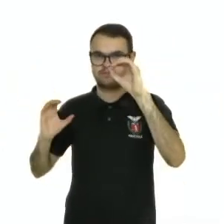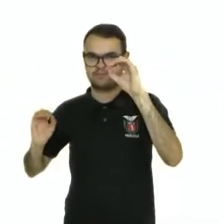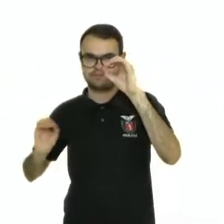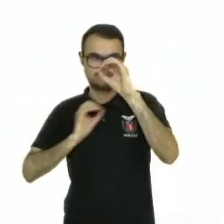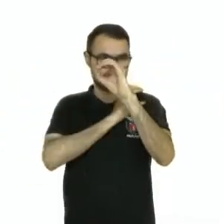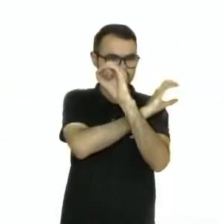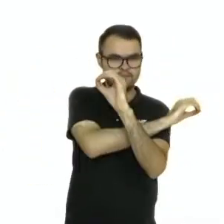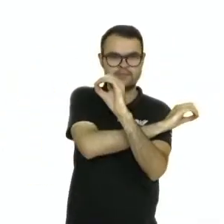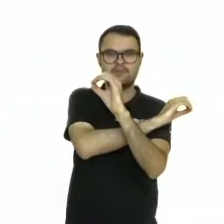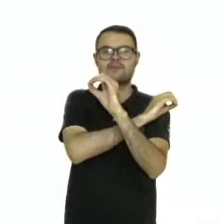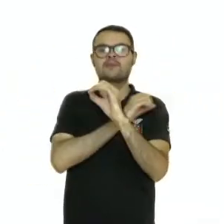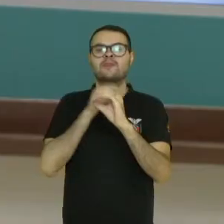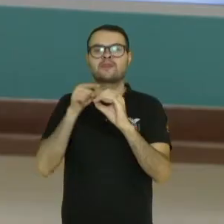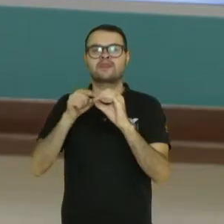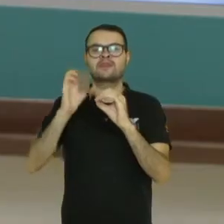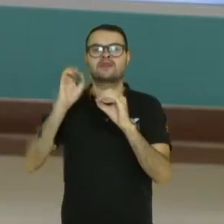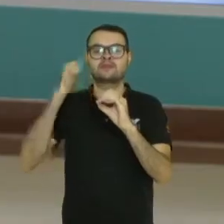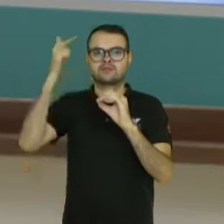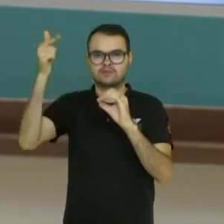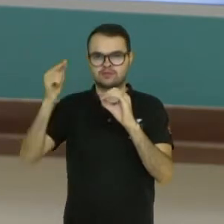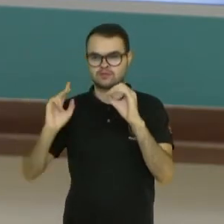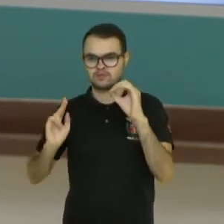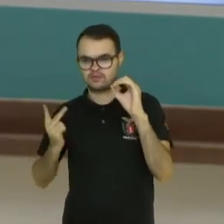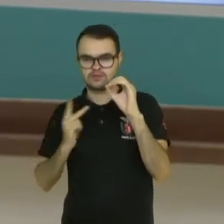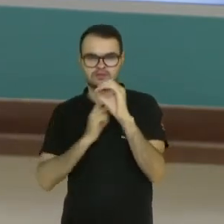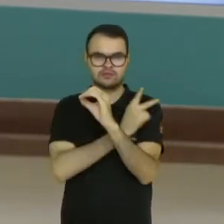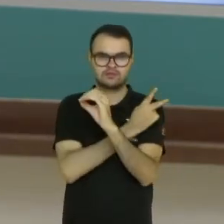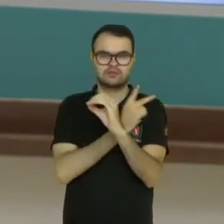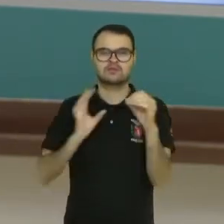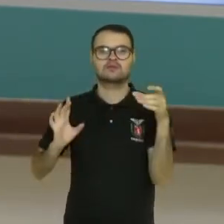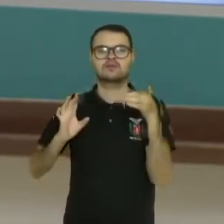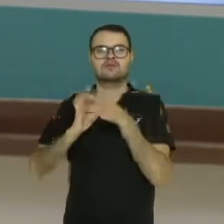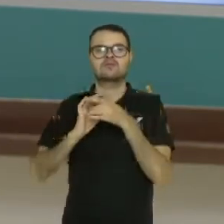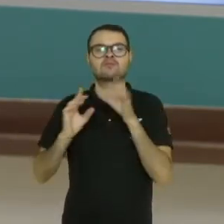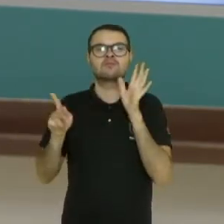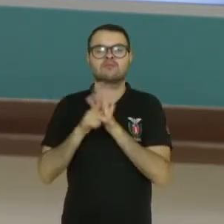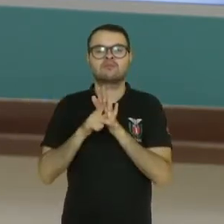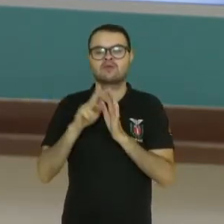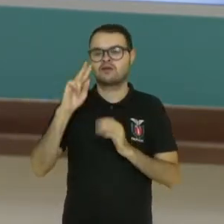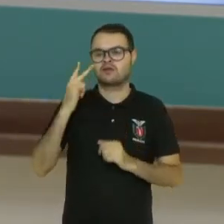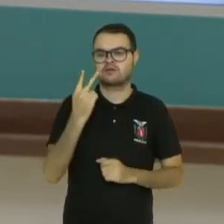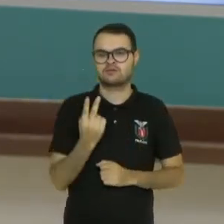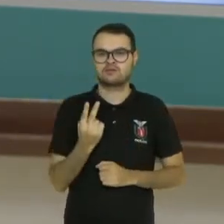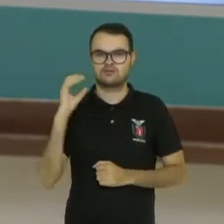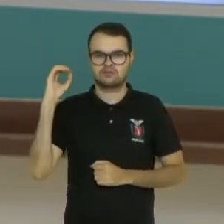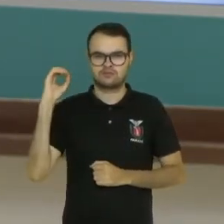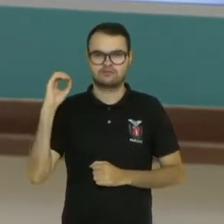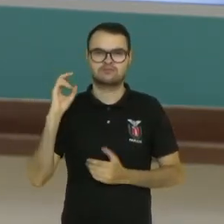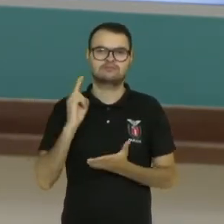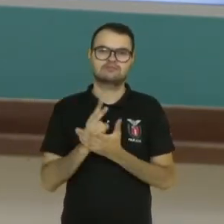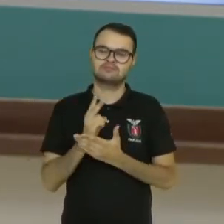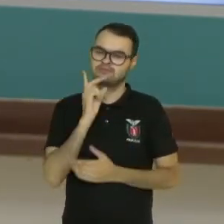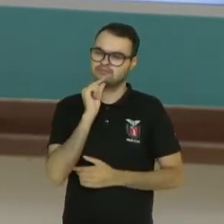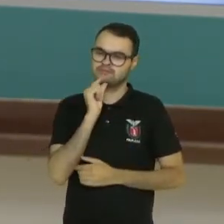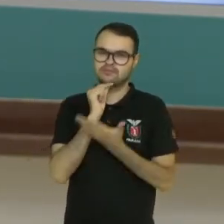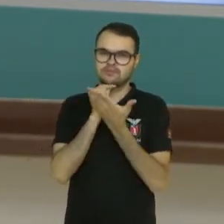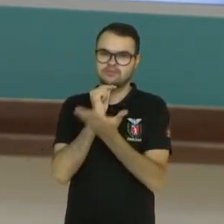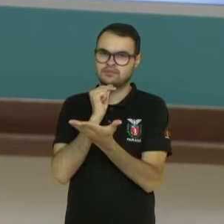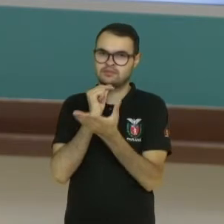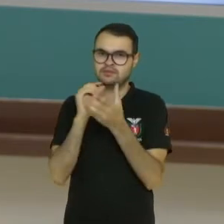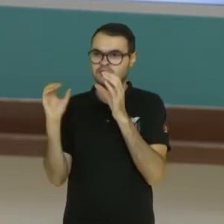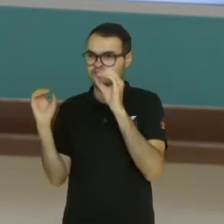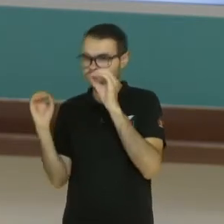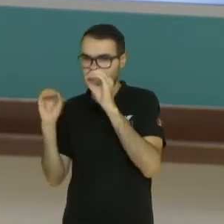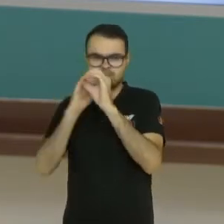oxigênio e o hidrogênio para formar a molécula da água. E aí a gente sabe que os nossos átomos estão sempre ligados. O que a gente encontra aí